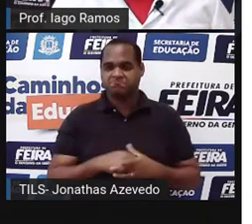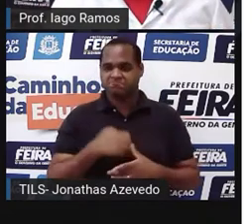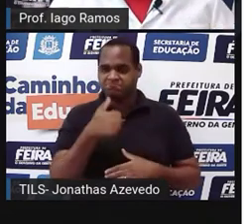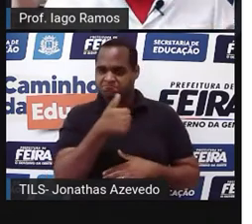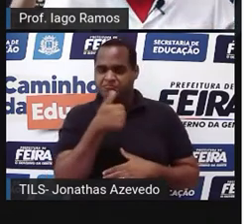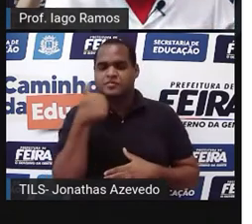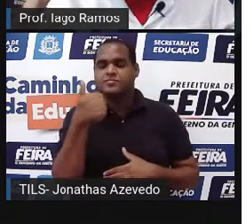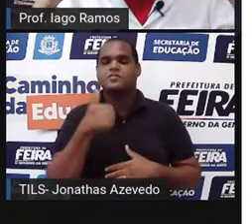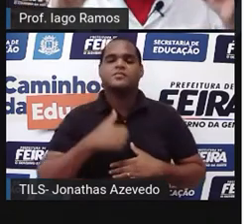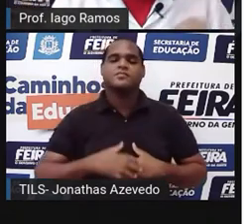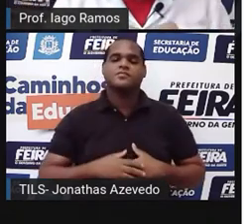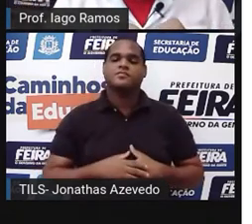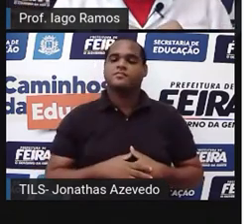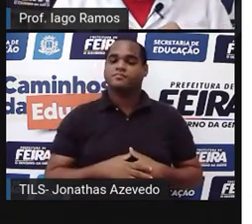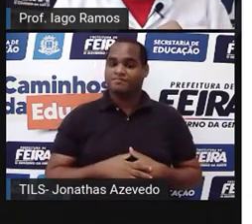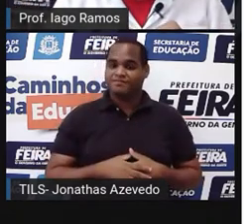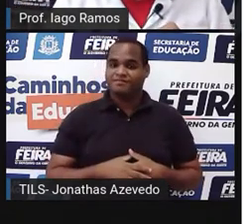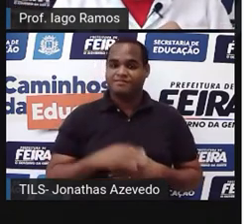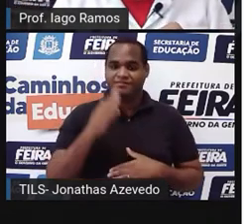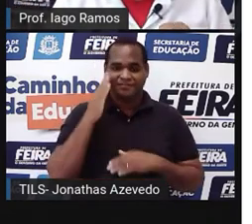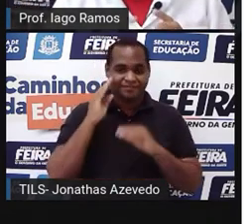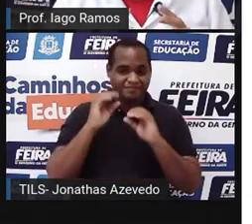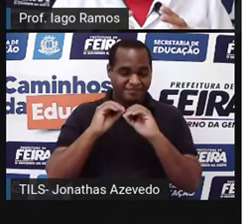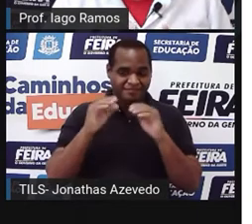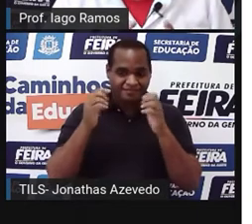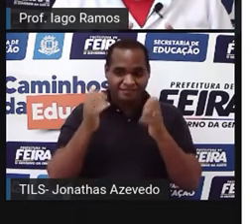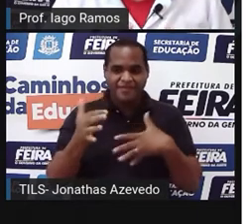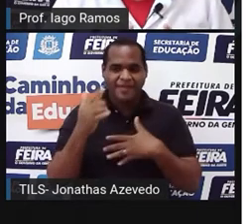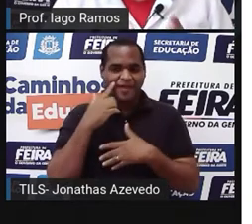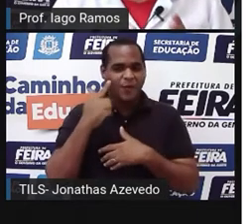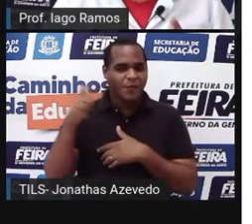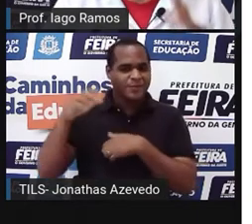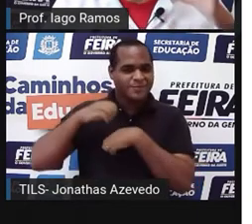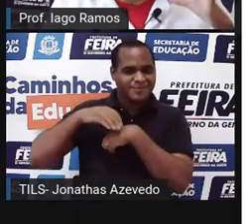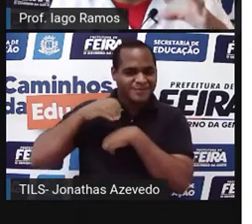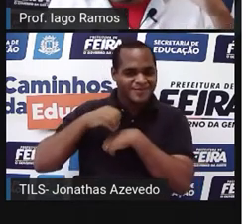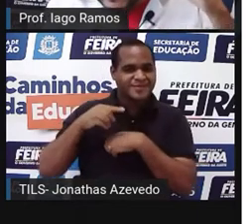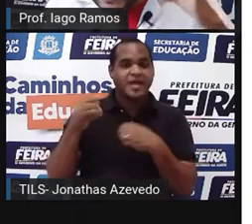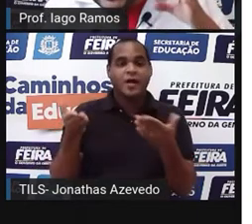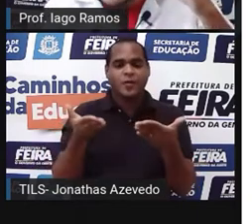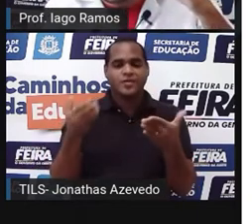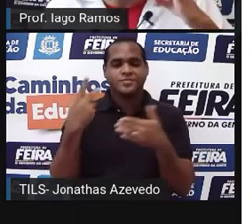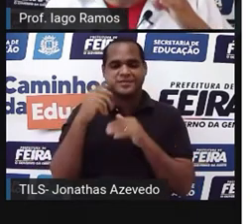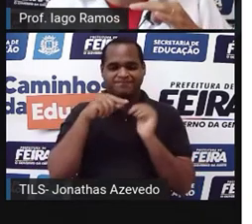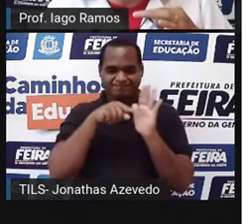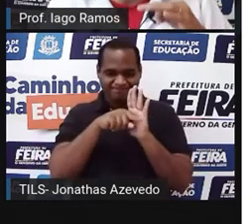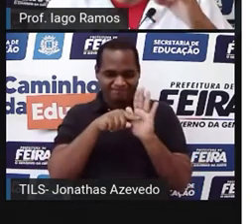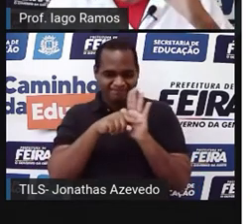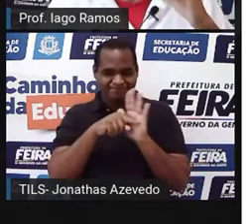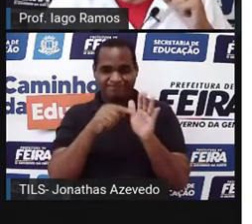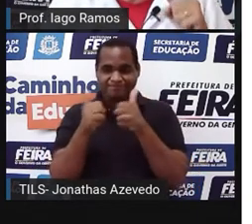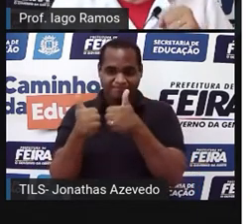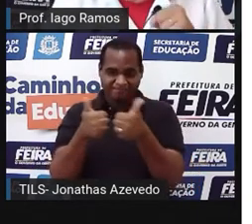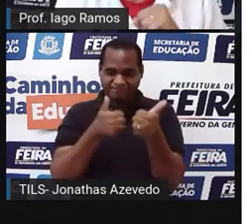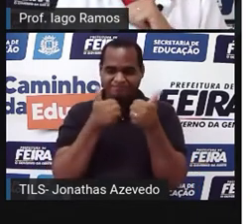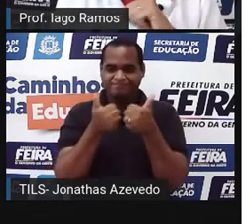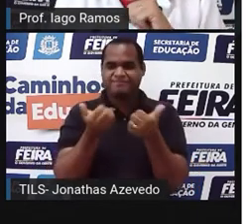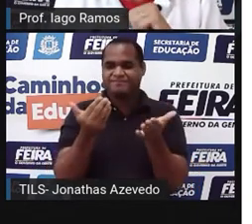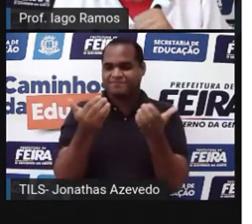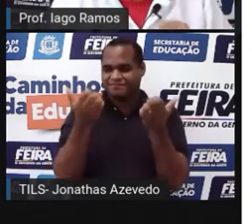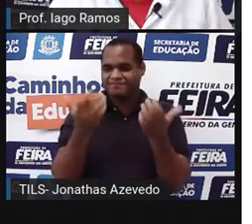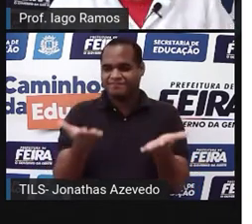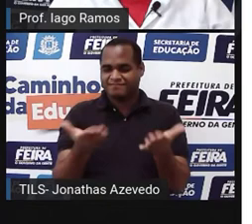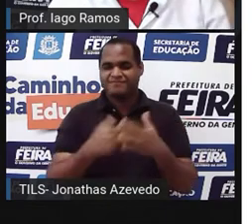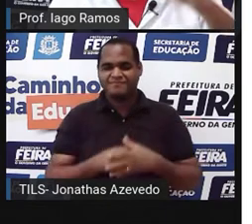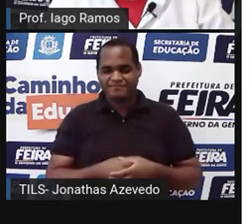Beleza. Segurou essas informações, a gente vai agora fazer uma investigaçãozinha. Vem aqui